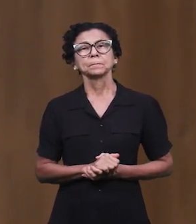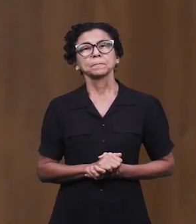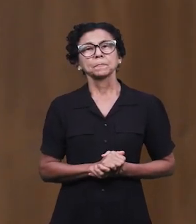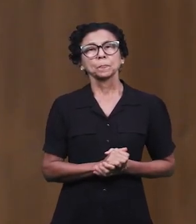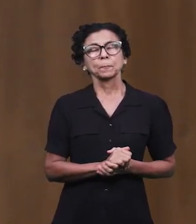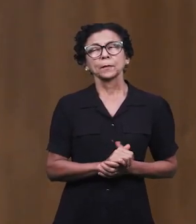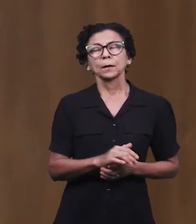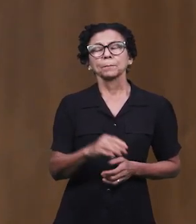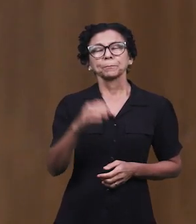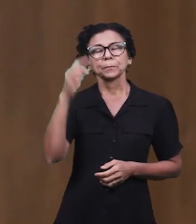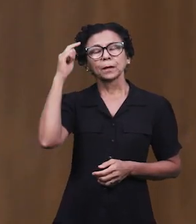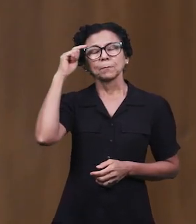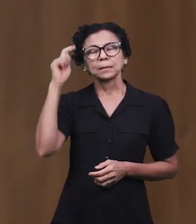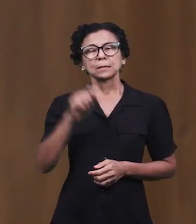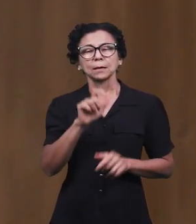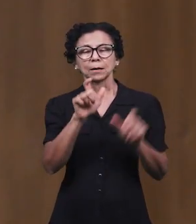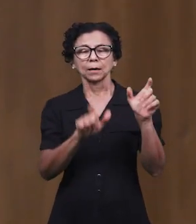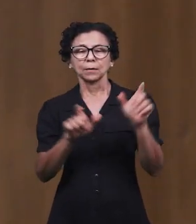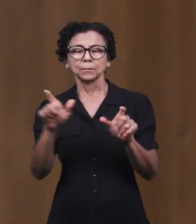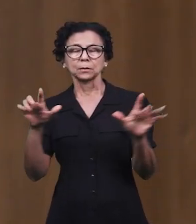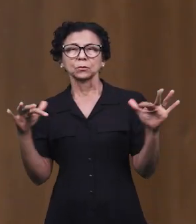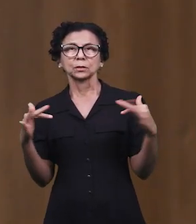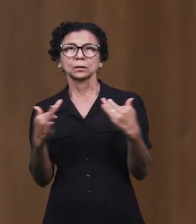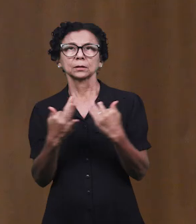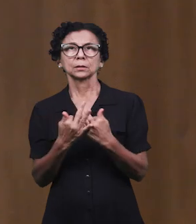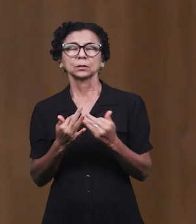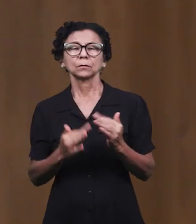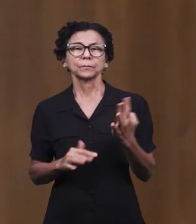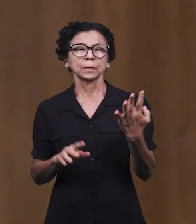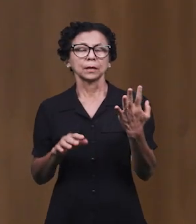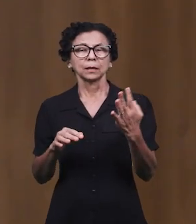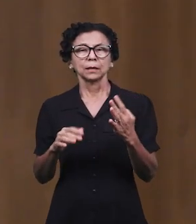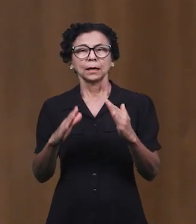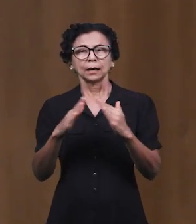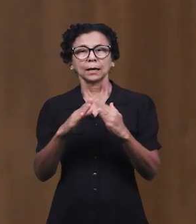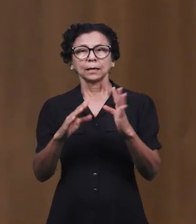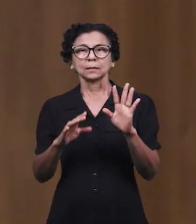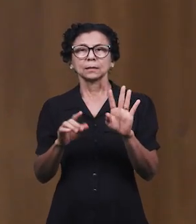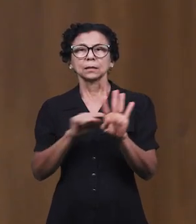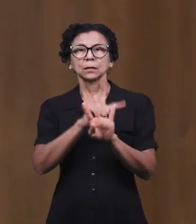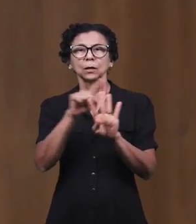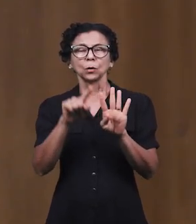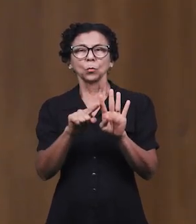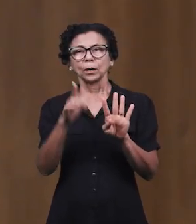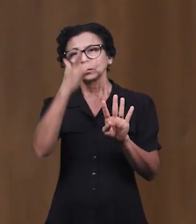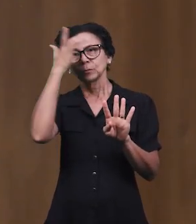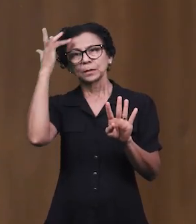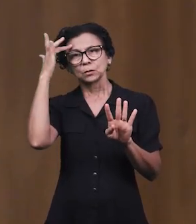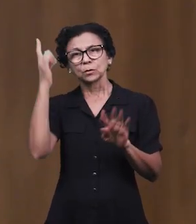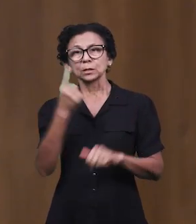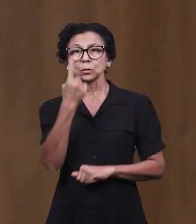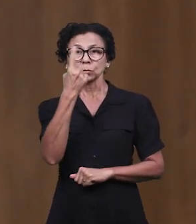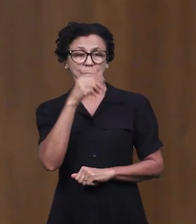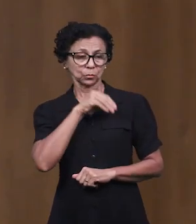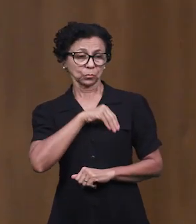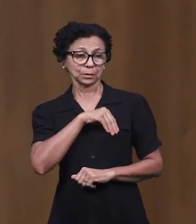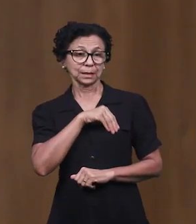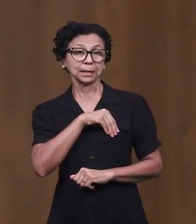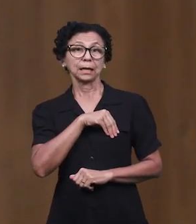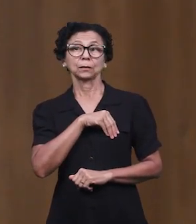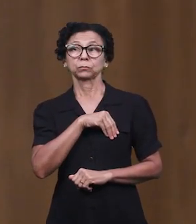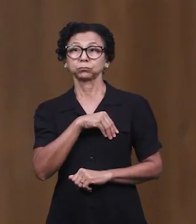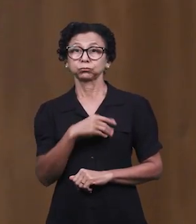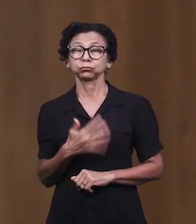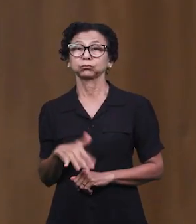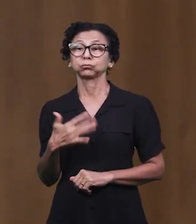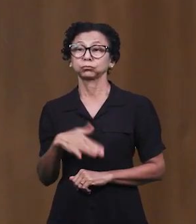seja, vamos pensar na prática. Então, para ter direito, eu tenho que ter 4 pessoas lá em casa e só tem um salário de renda. Então, assim, é uma família com